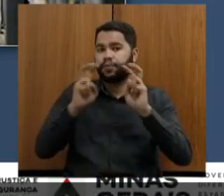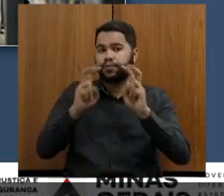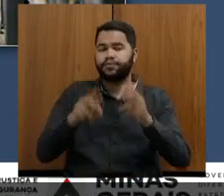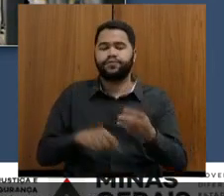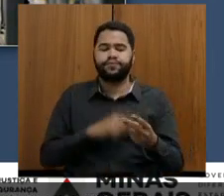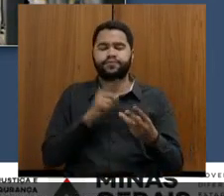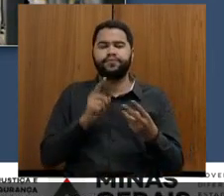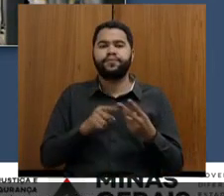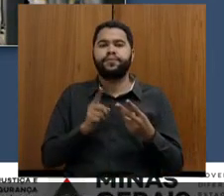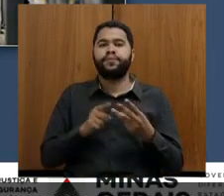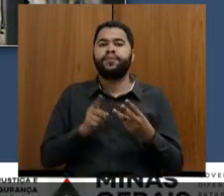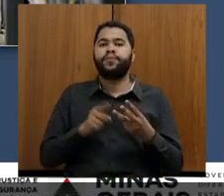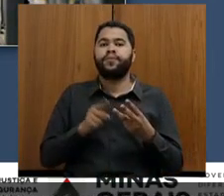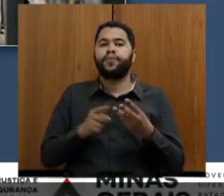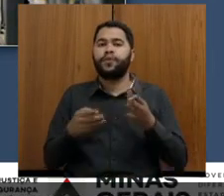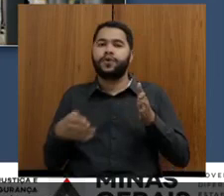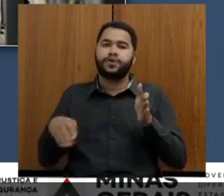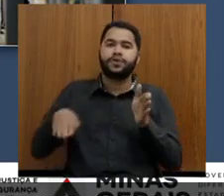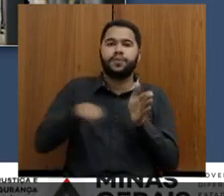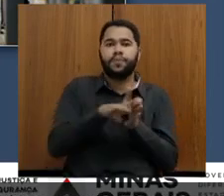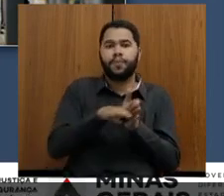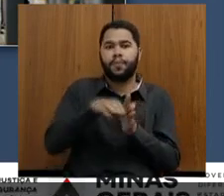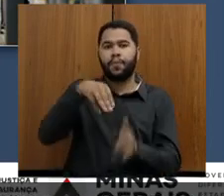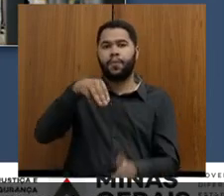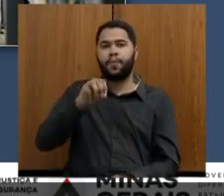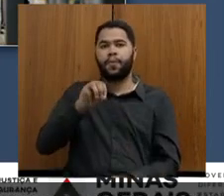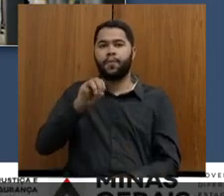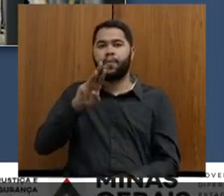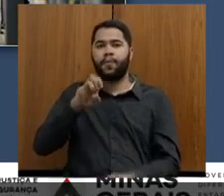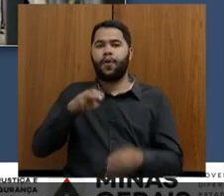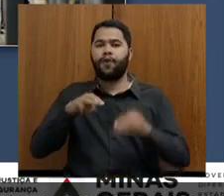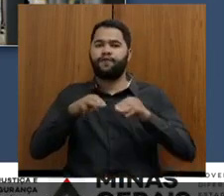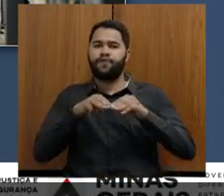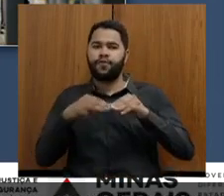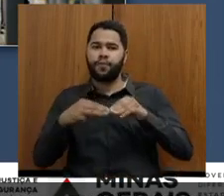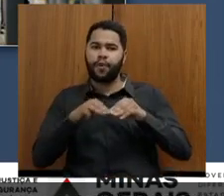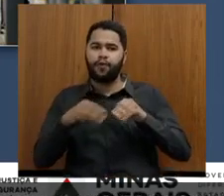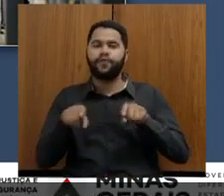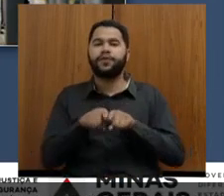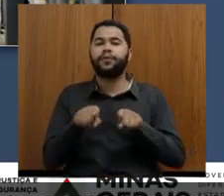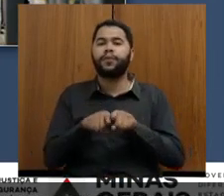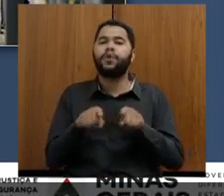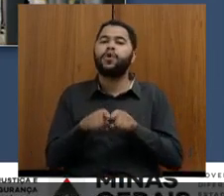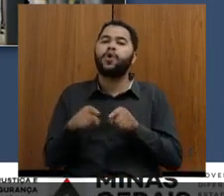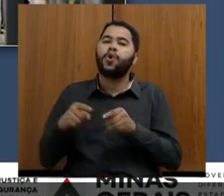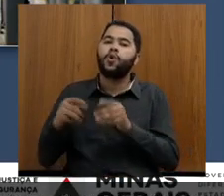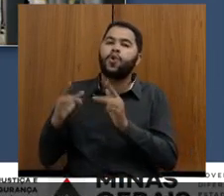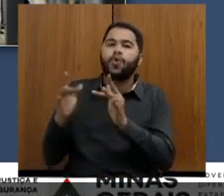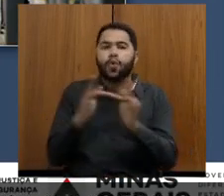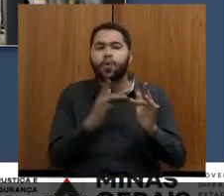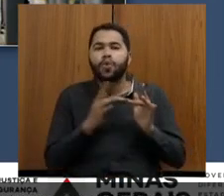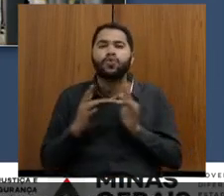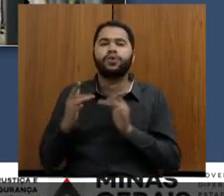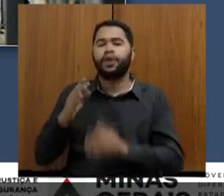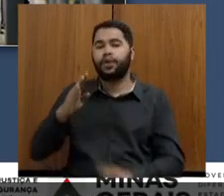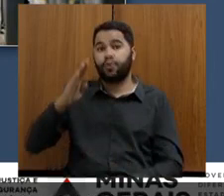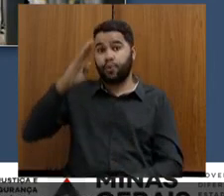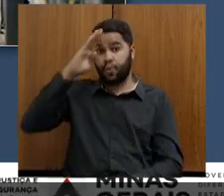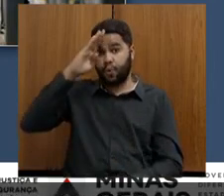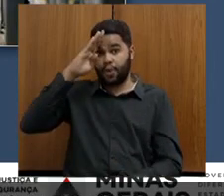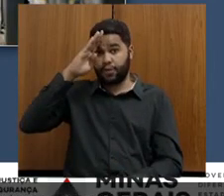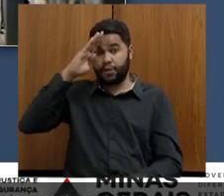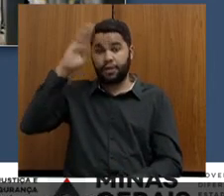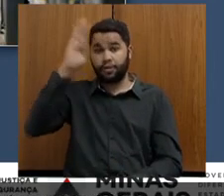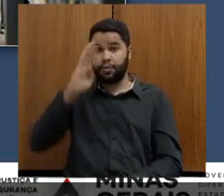estações do Move aqui em Belo Horizonte fizemos também o contato junto ao exército brasileiro para uma capacitação